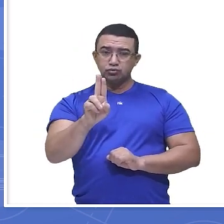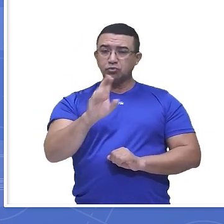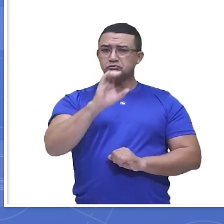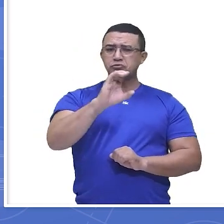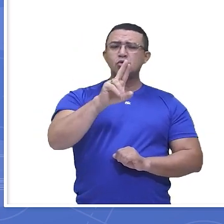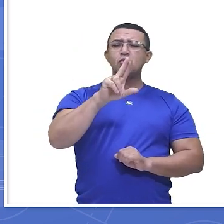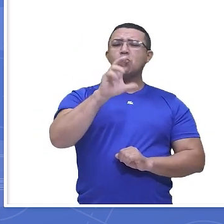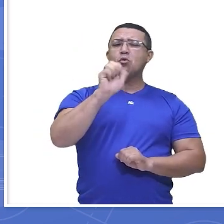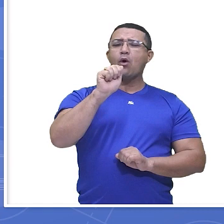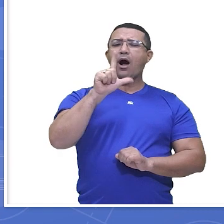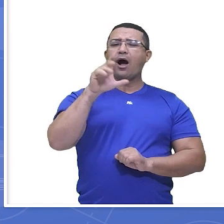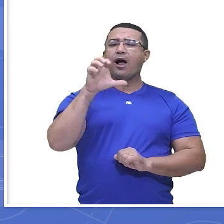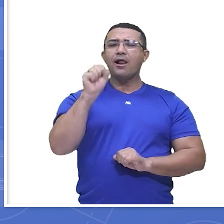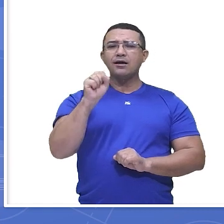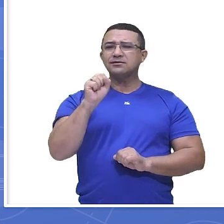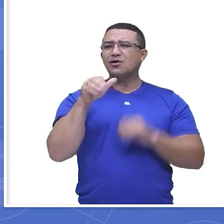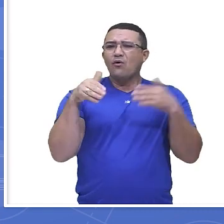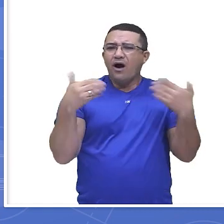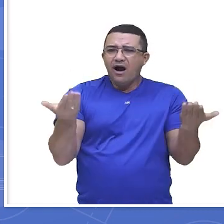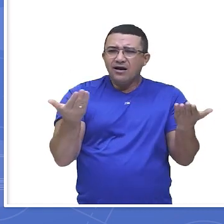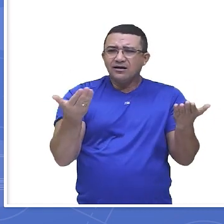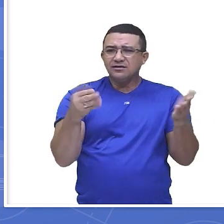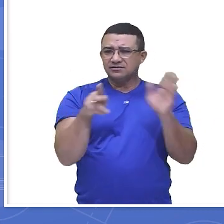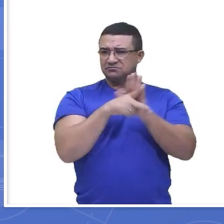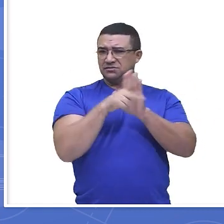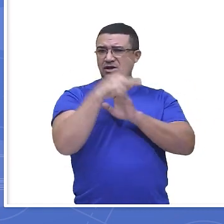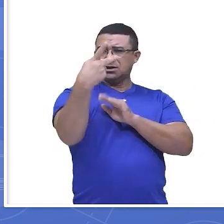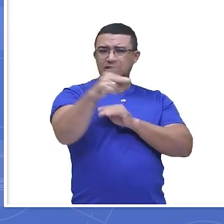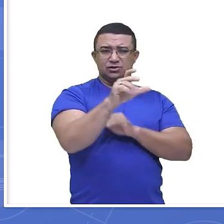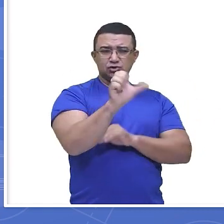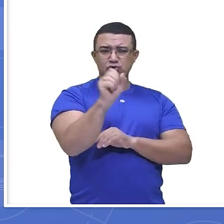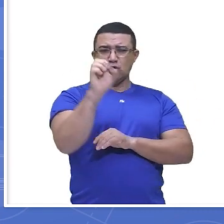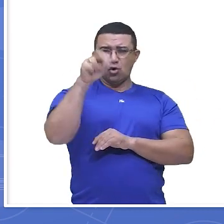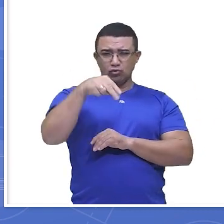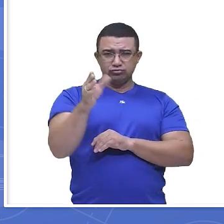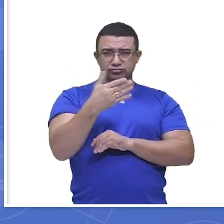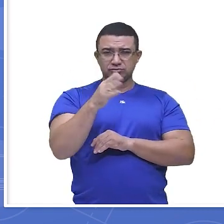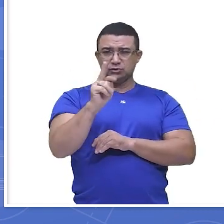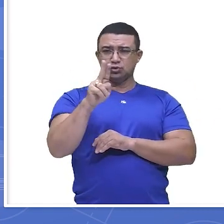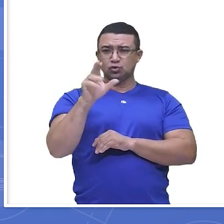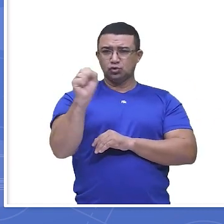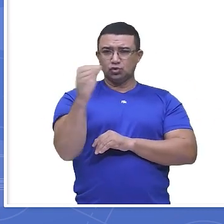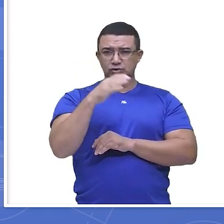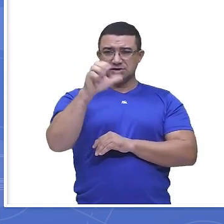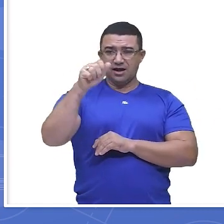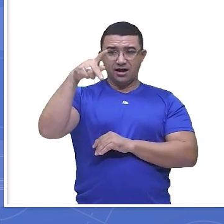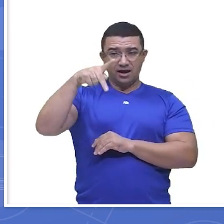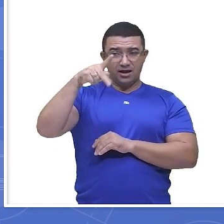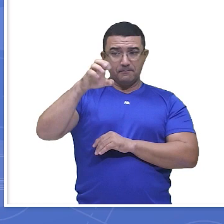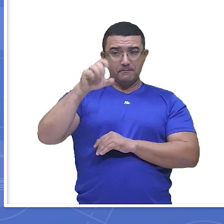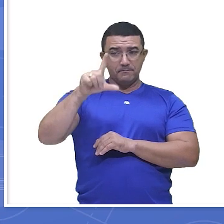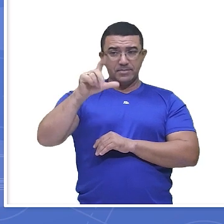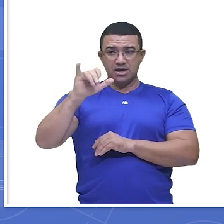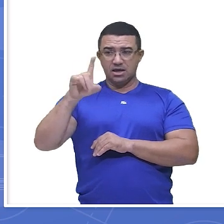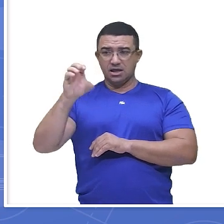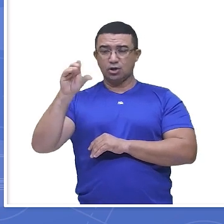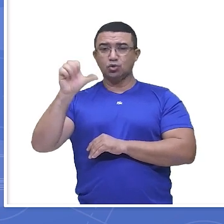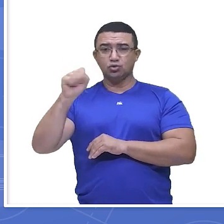Ah, meus apellidos são. Digamos que uma pessoa tenha, sei lá, 2 apellidos, pode ter até mais,